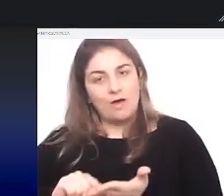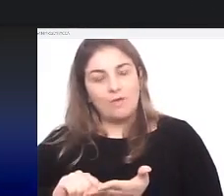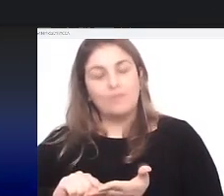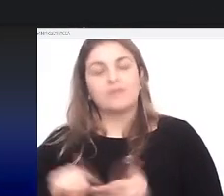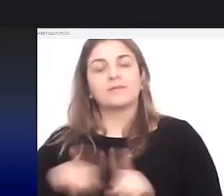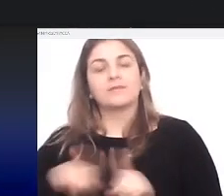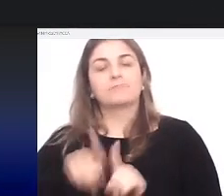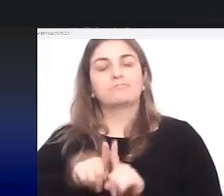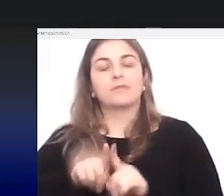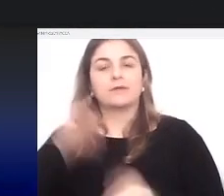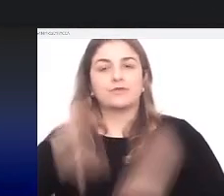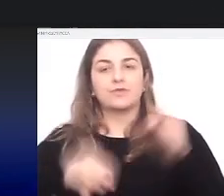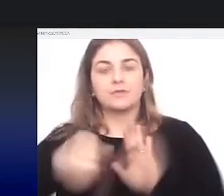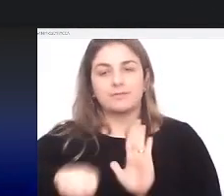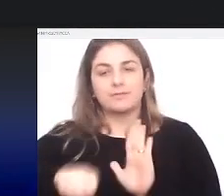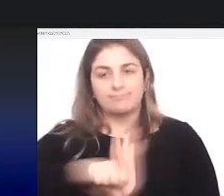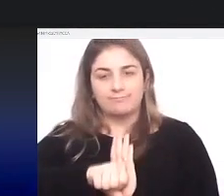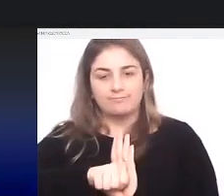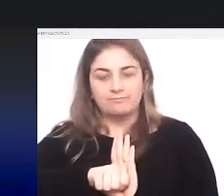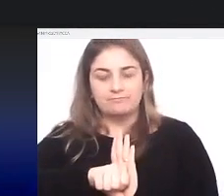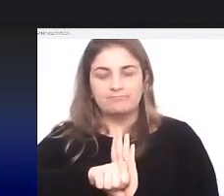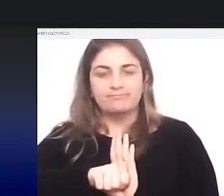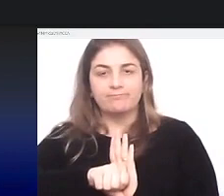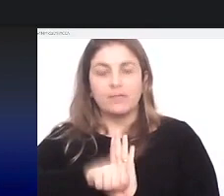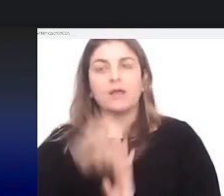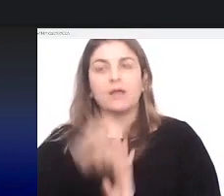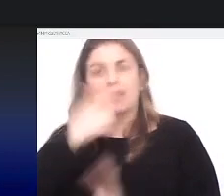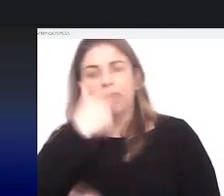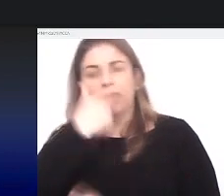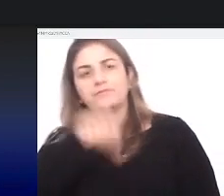Talvez, e acho que é